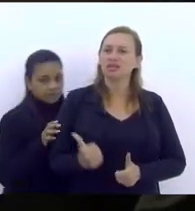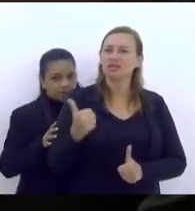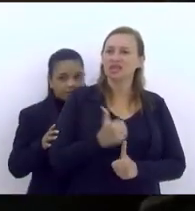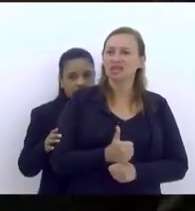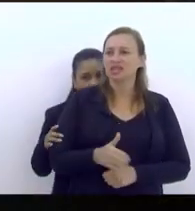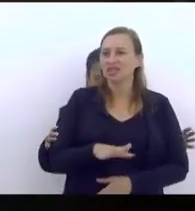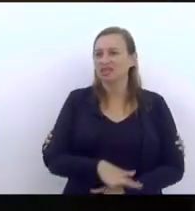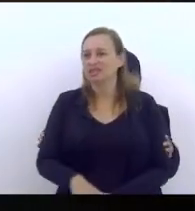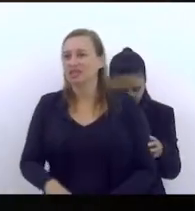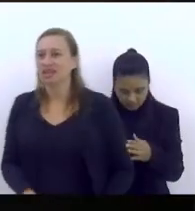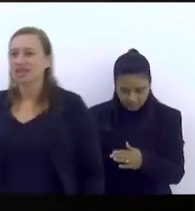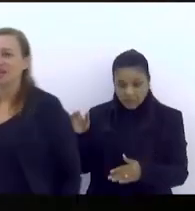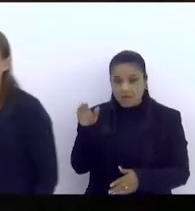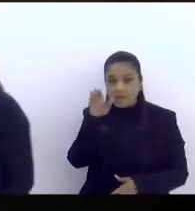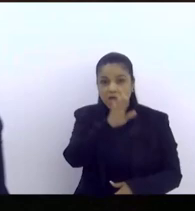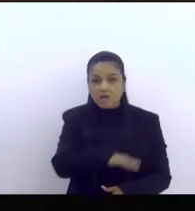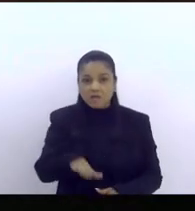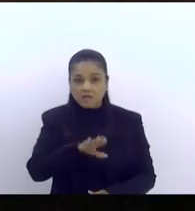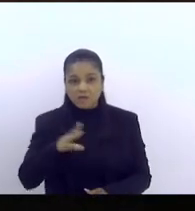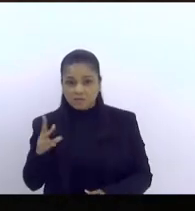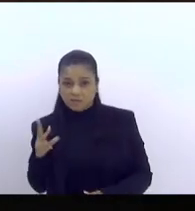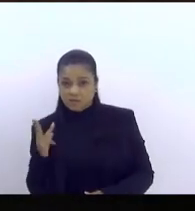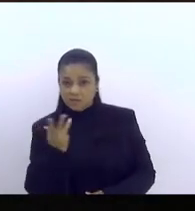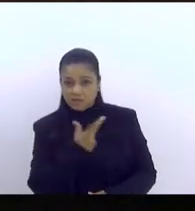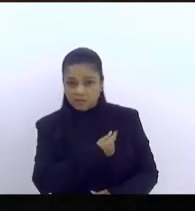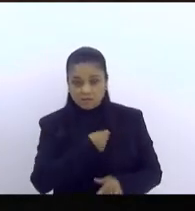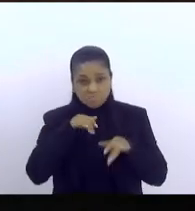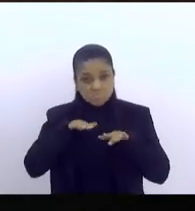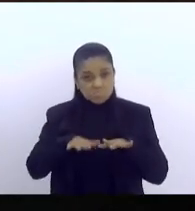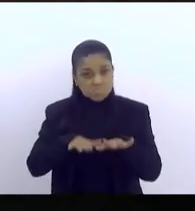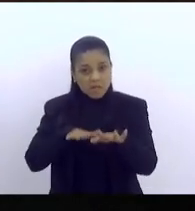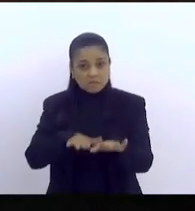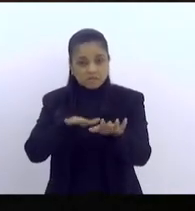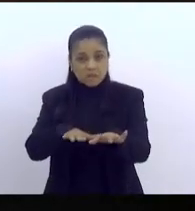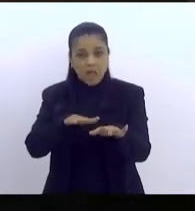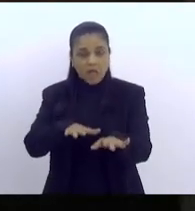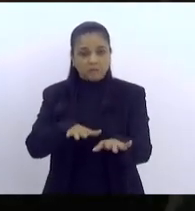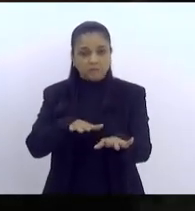Crianças trans na passeata LGBTQIA+, em São Paulo.